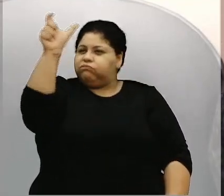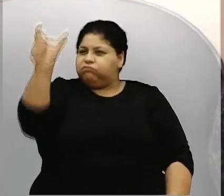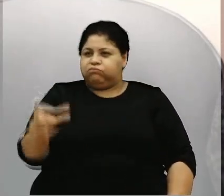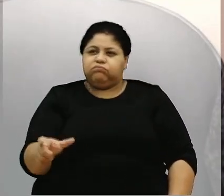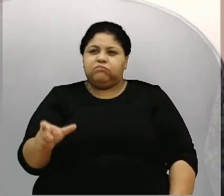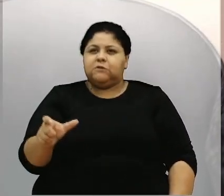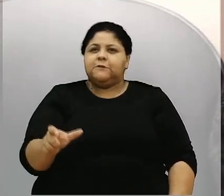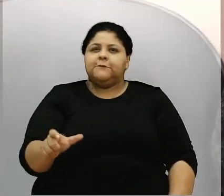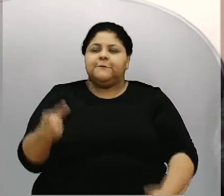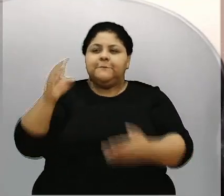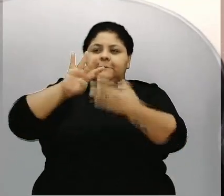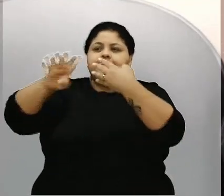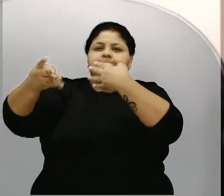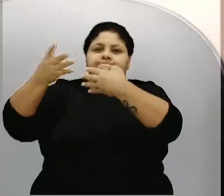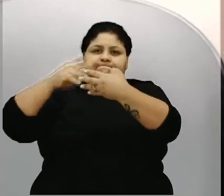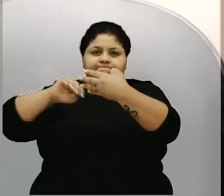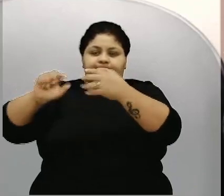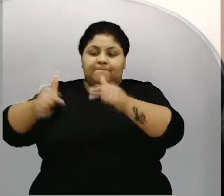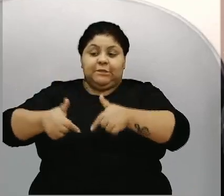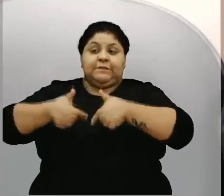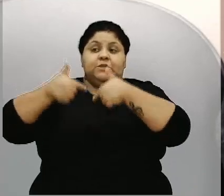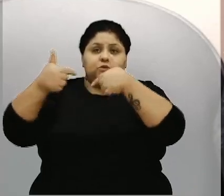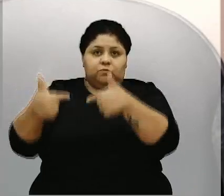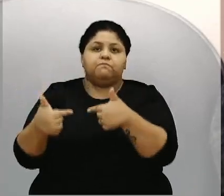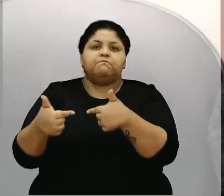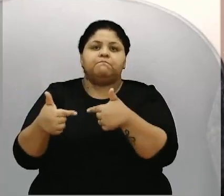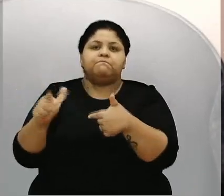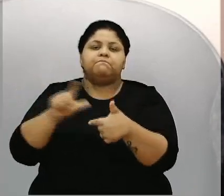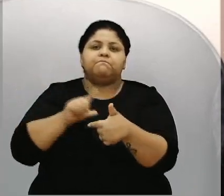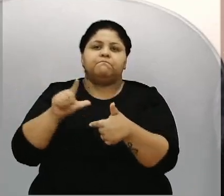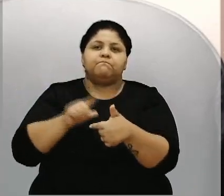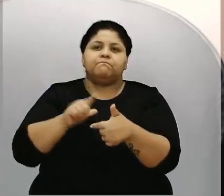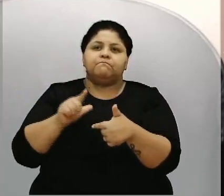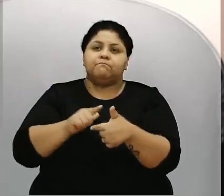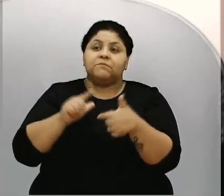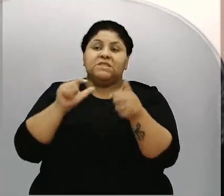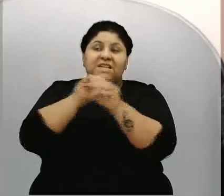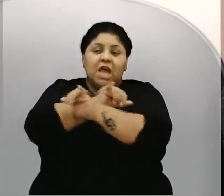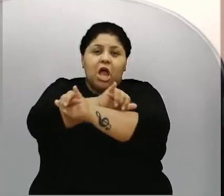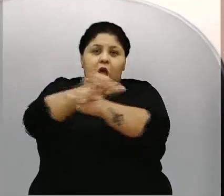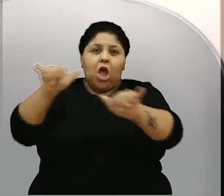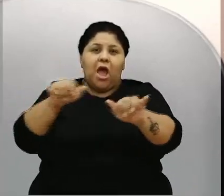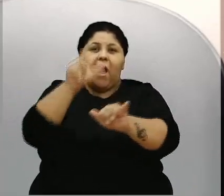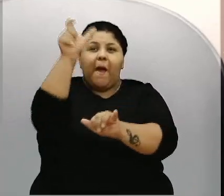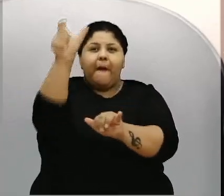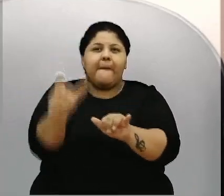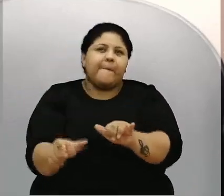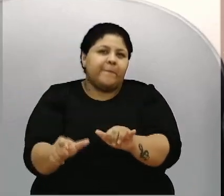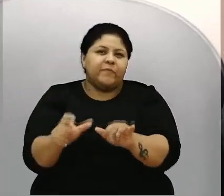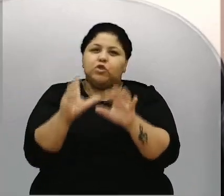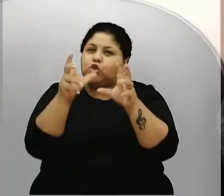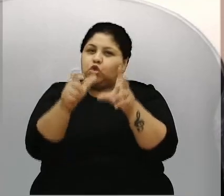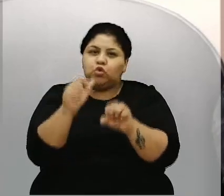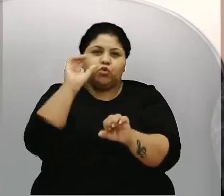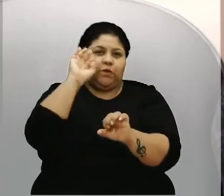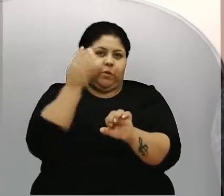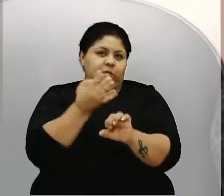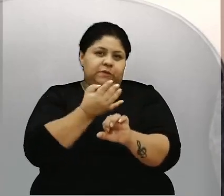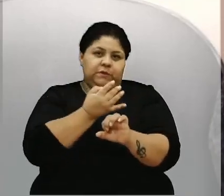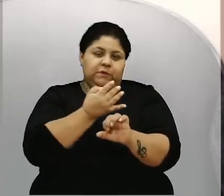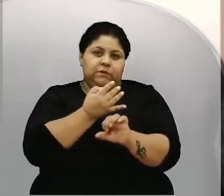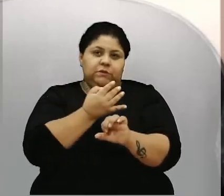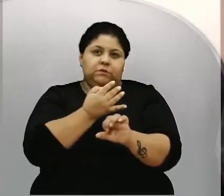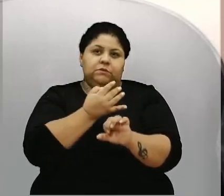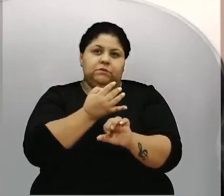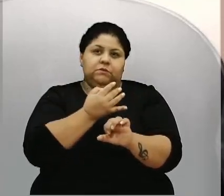absolutamente transparente nas suas atitudes, que tem trazido informação para as pessoas sobre tudo o que está acontecendo,